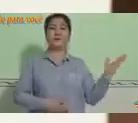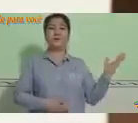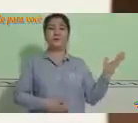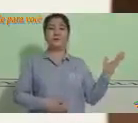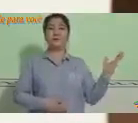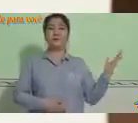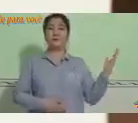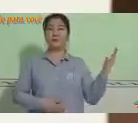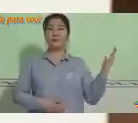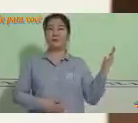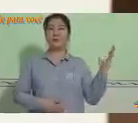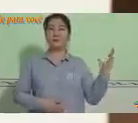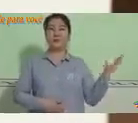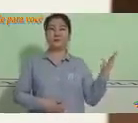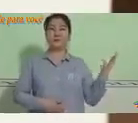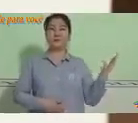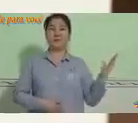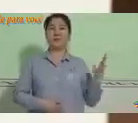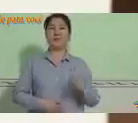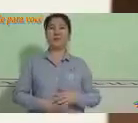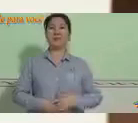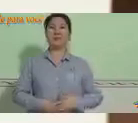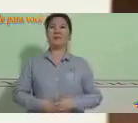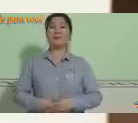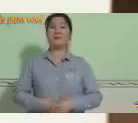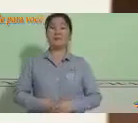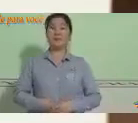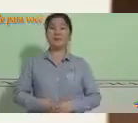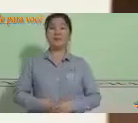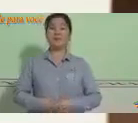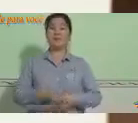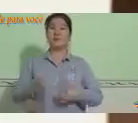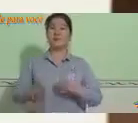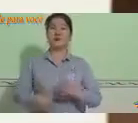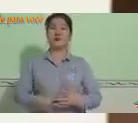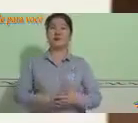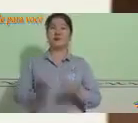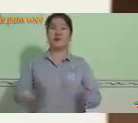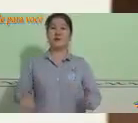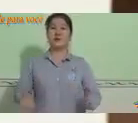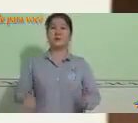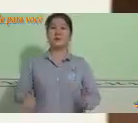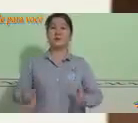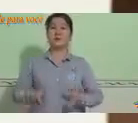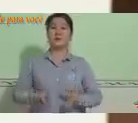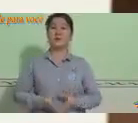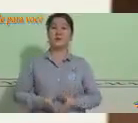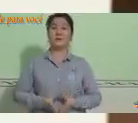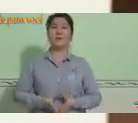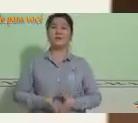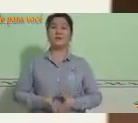exercício, mas que foram alterados para superexpressar azestrina, tiveram de fato aumente o